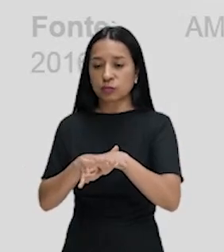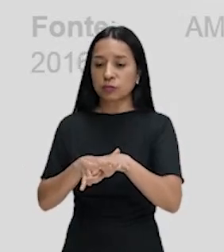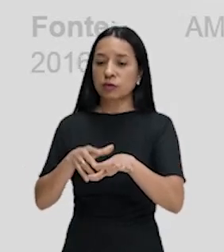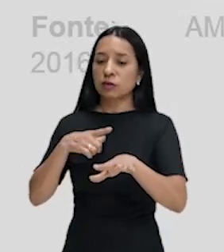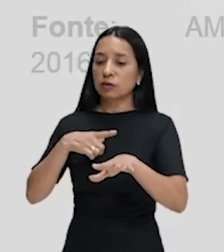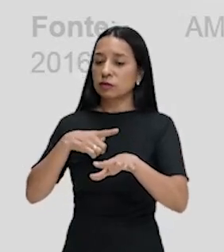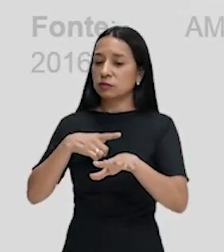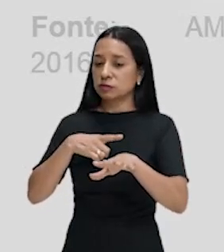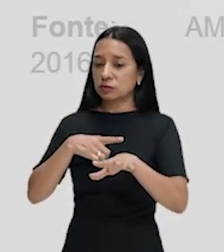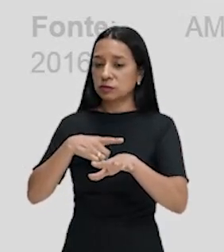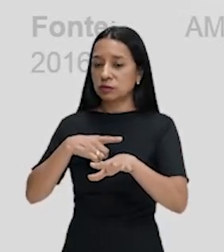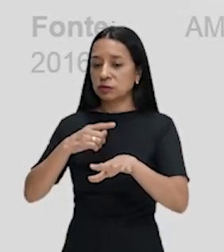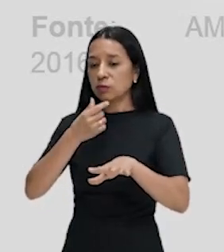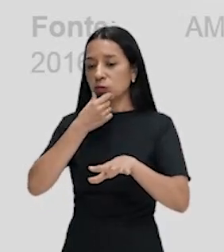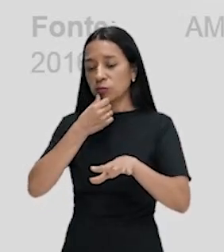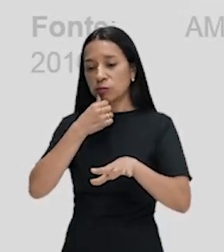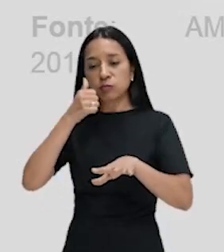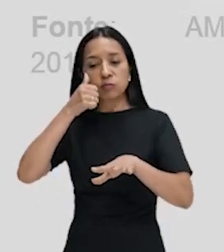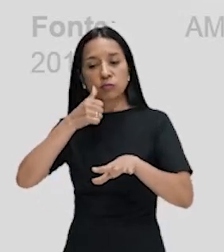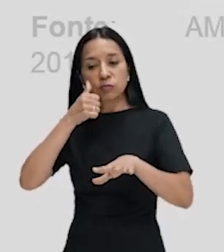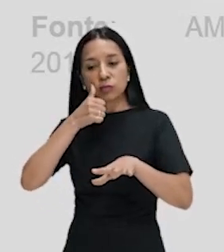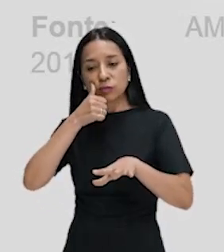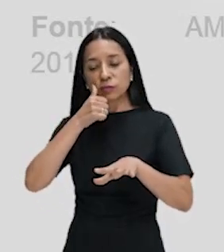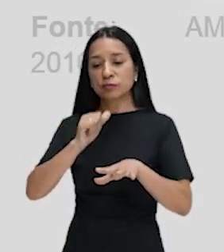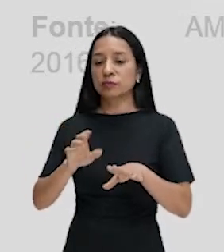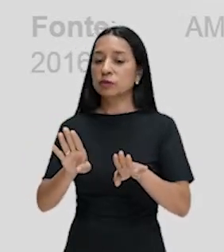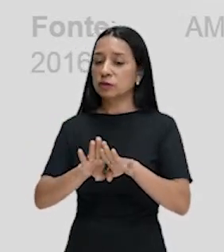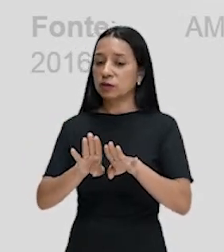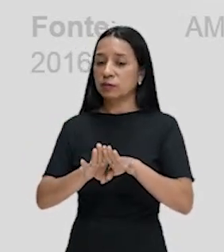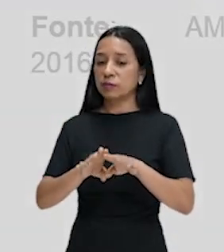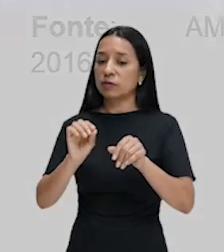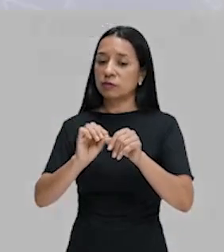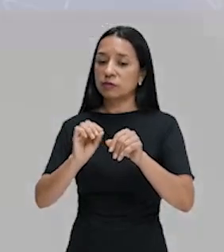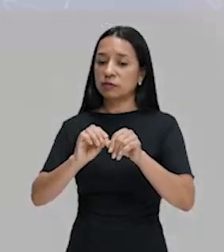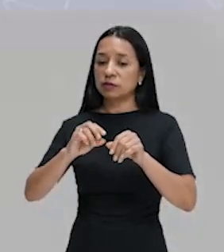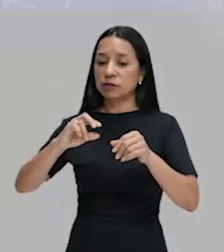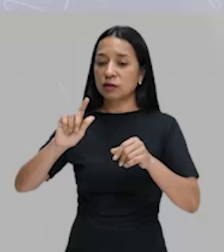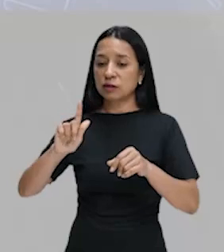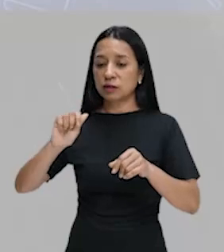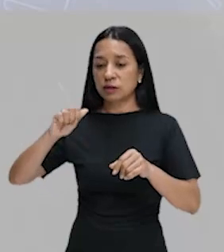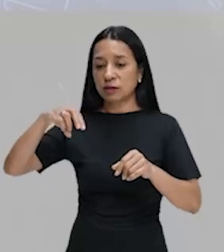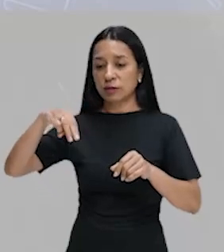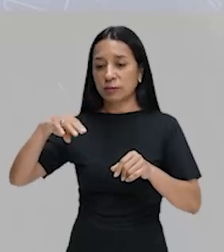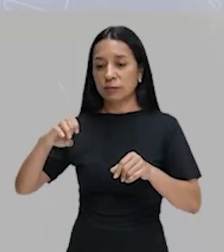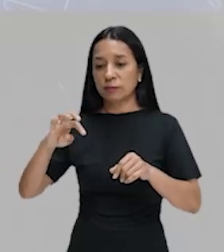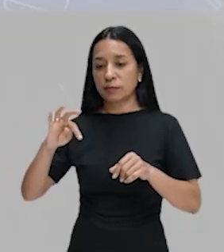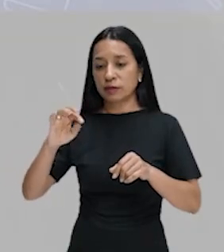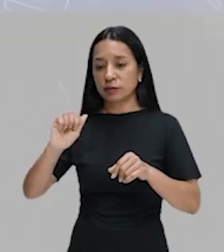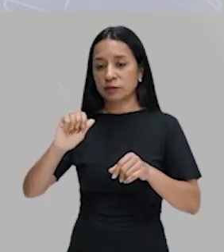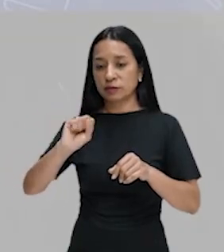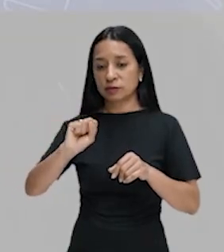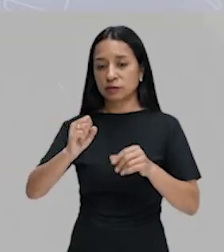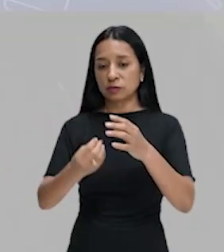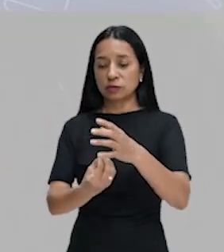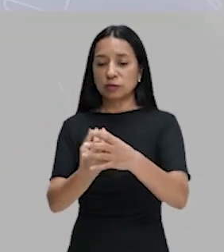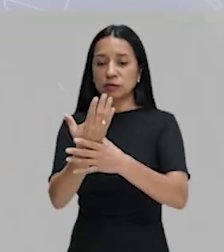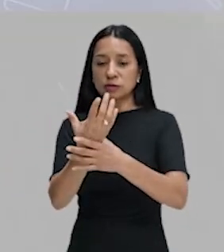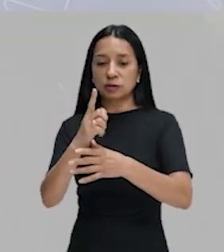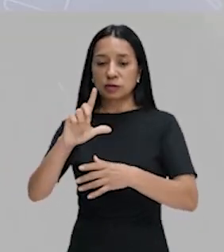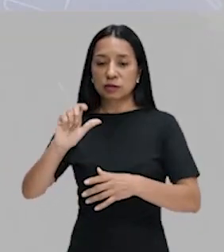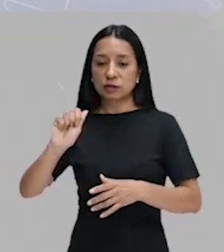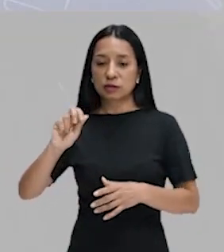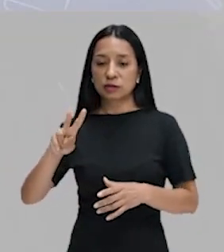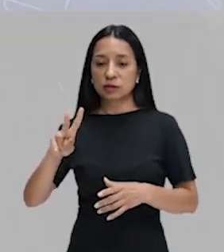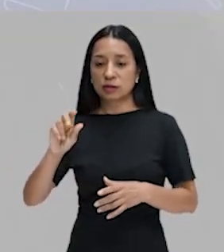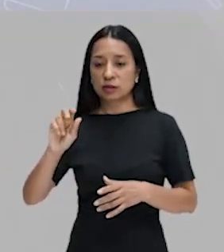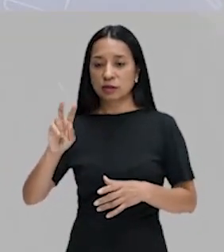masculinas e medusa feminina, que consequentemente também vão produzir gametas, que vão originar larvas, que